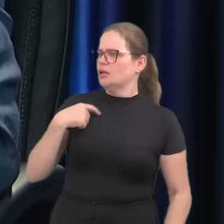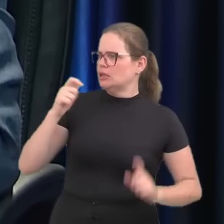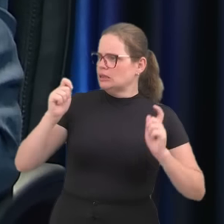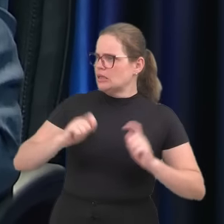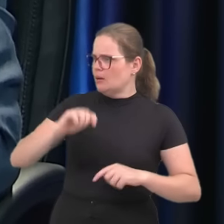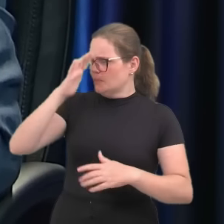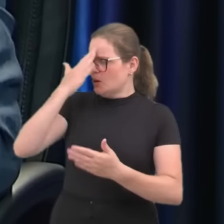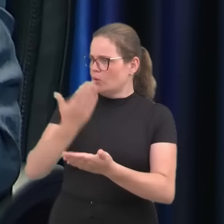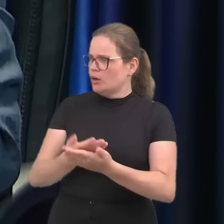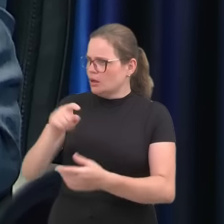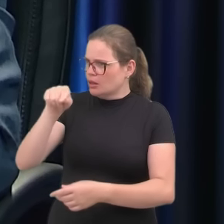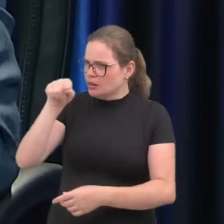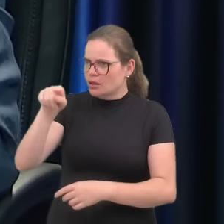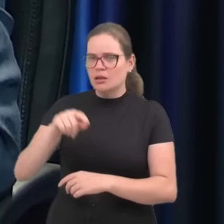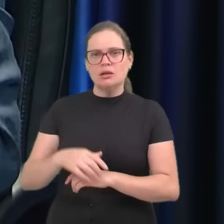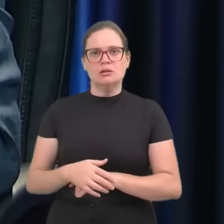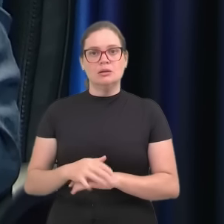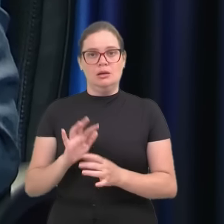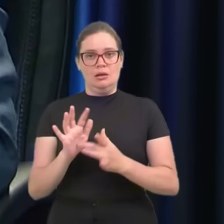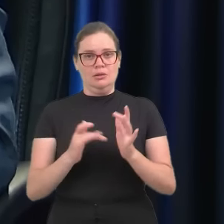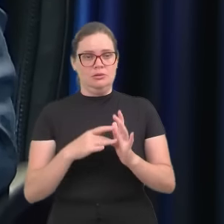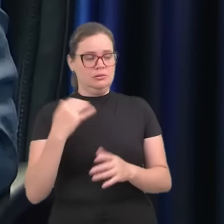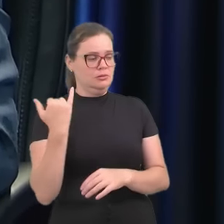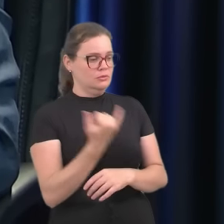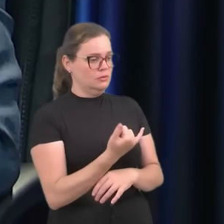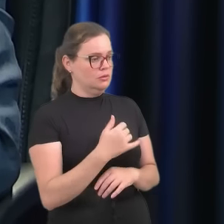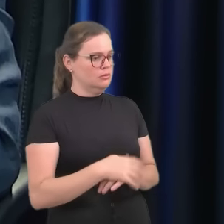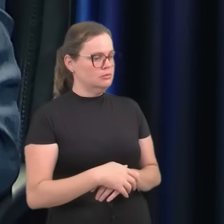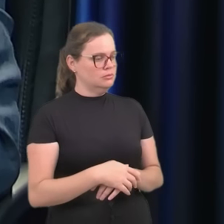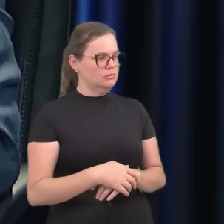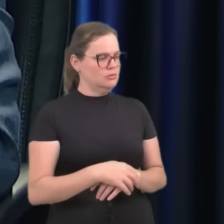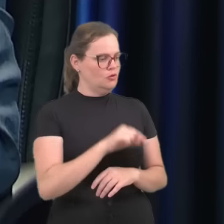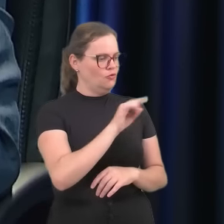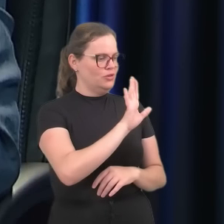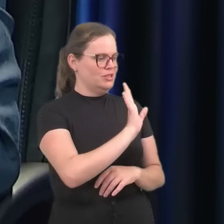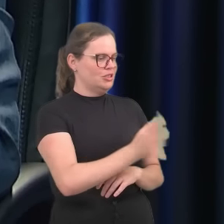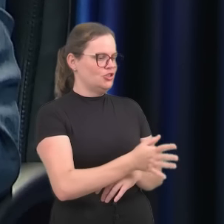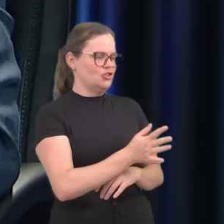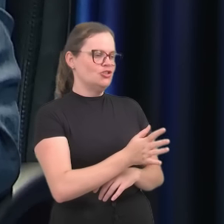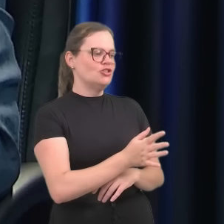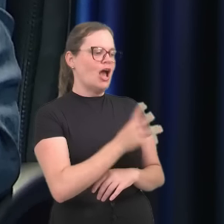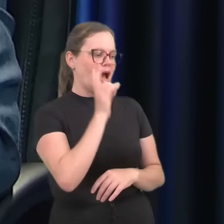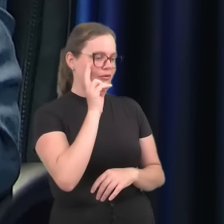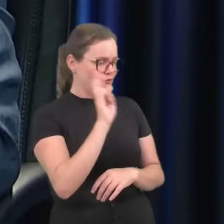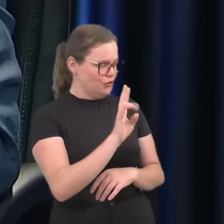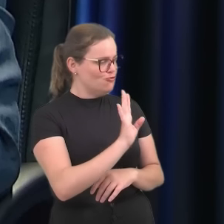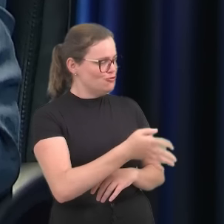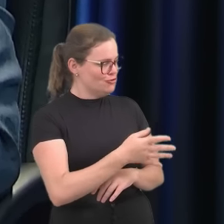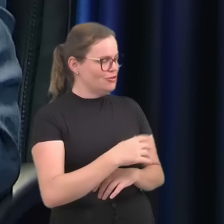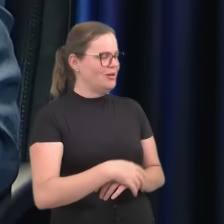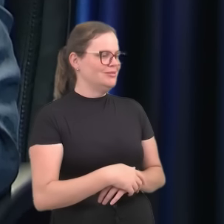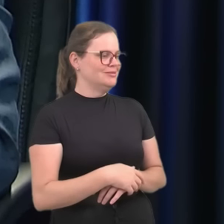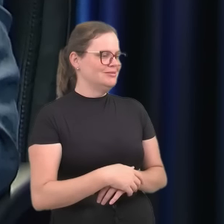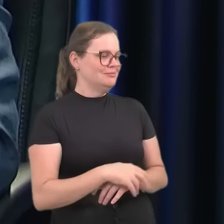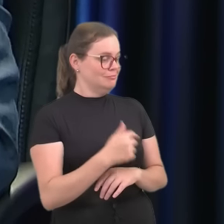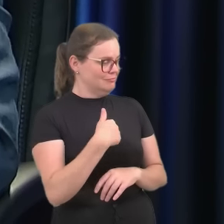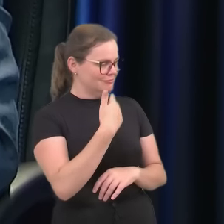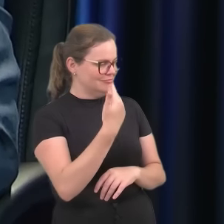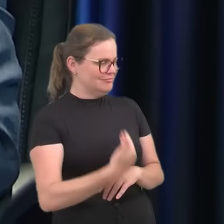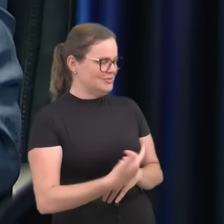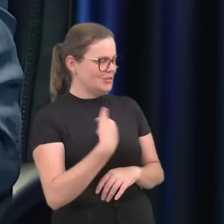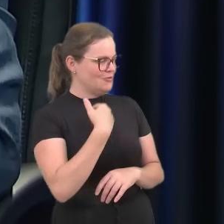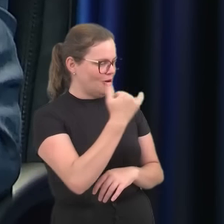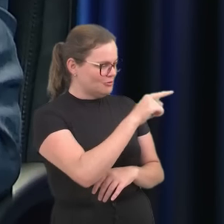Então ele diz assim, quem é ele, Senhor, para que nele eu possa crer? Aí Jesus diz para ele assim, tu já